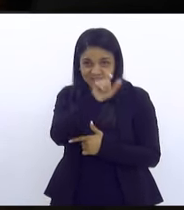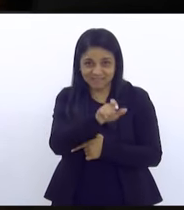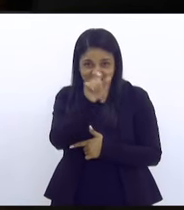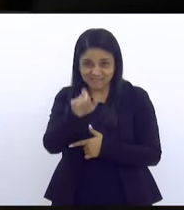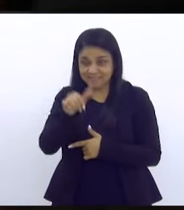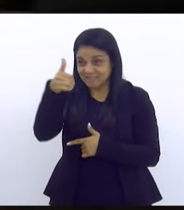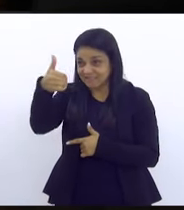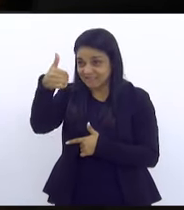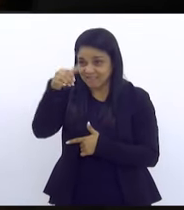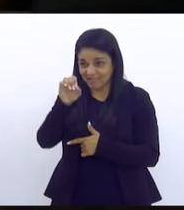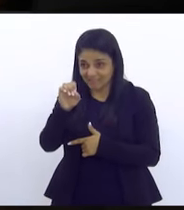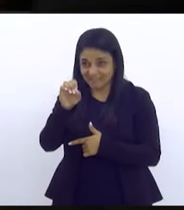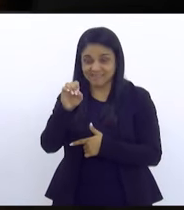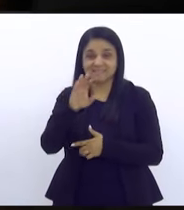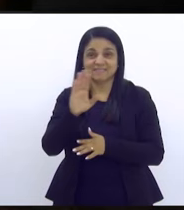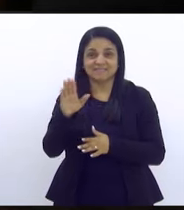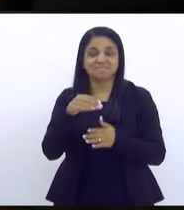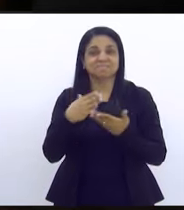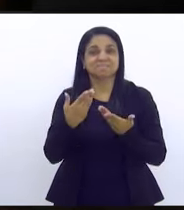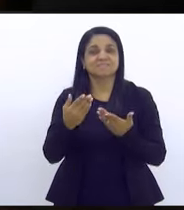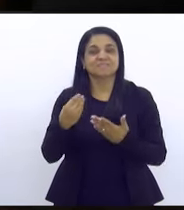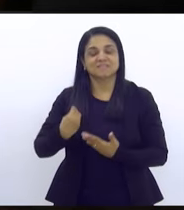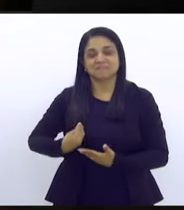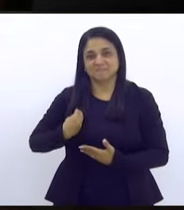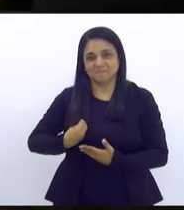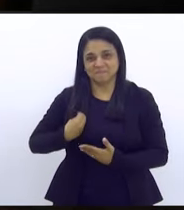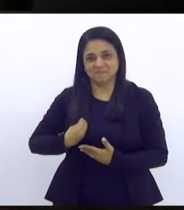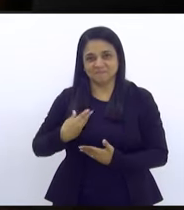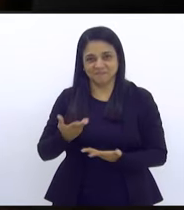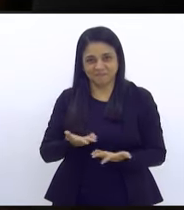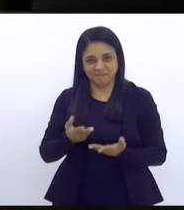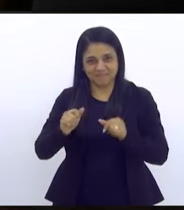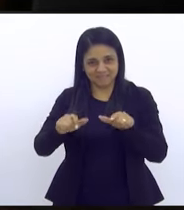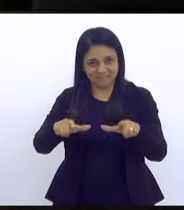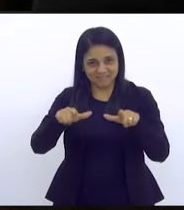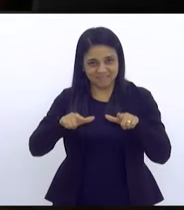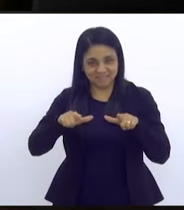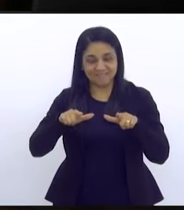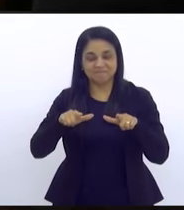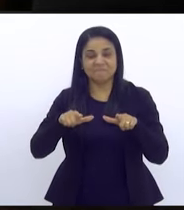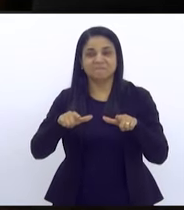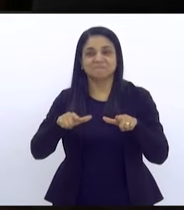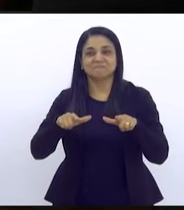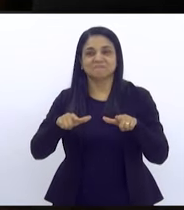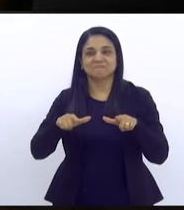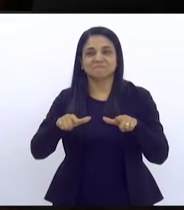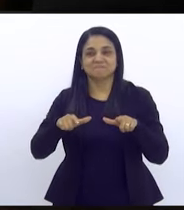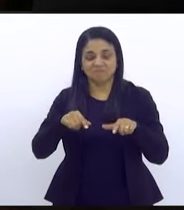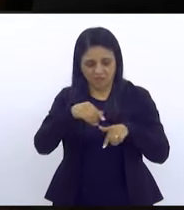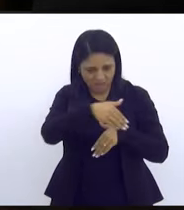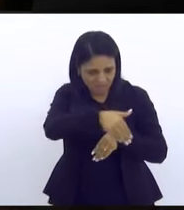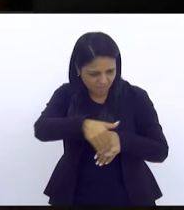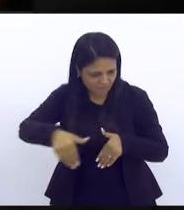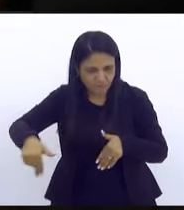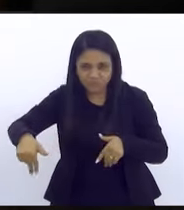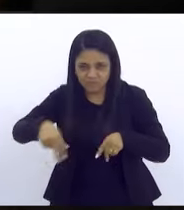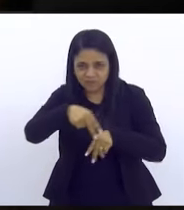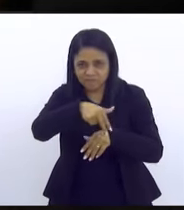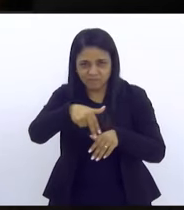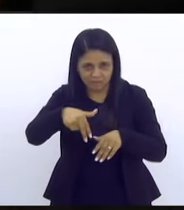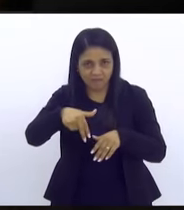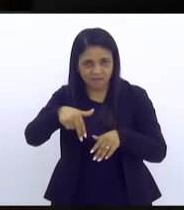nessa cerimônia para receber esse diploma, virão aqui na frente, né, Claudinha?